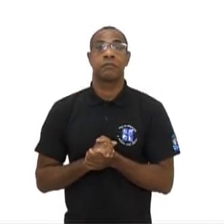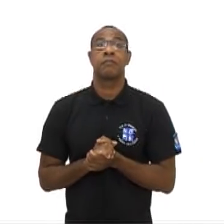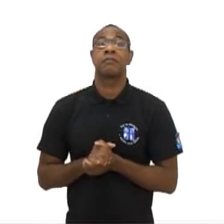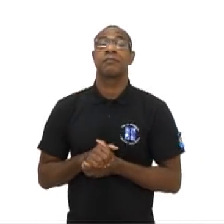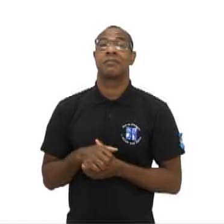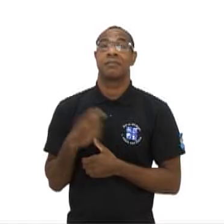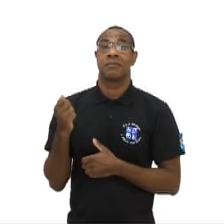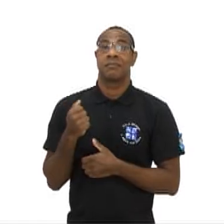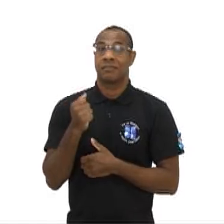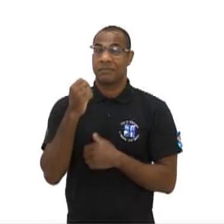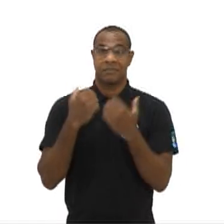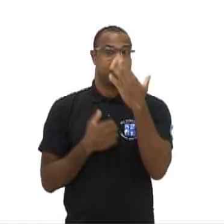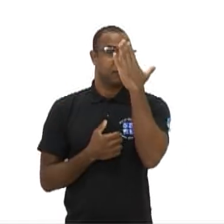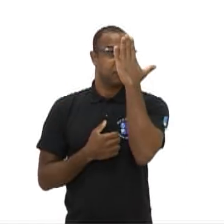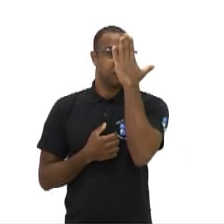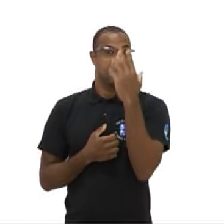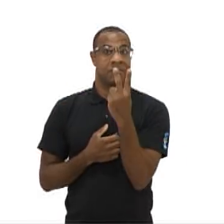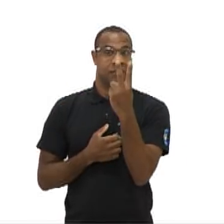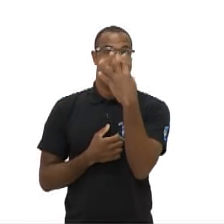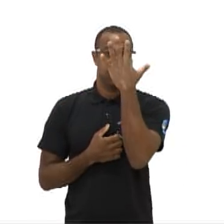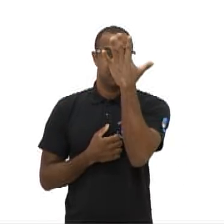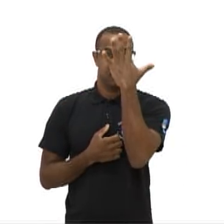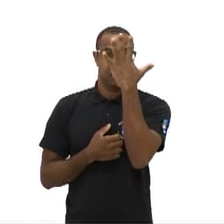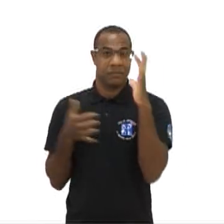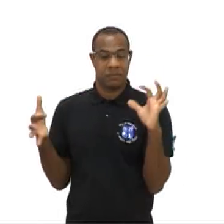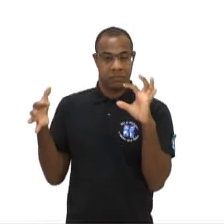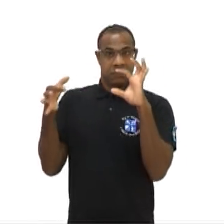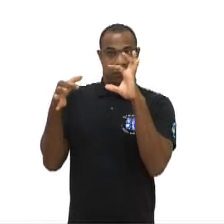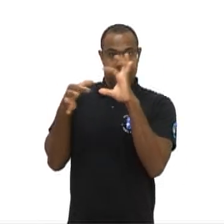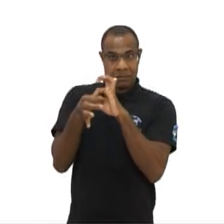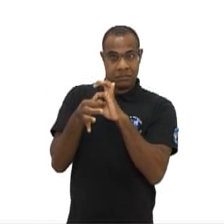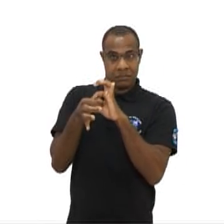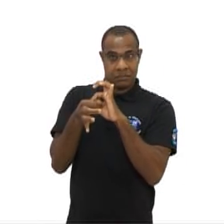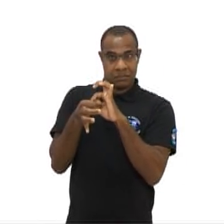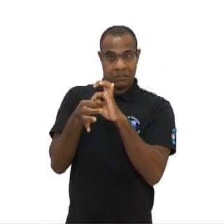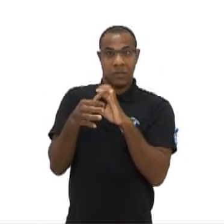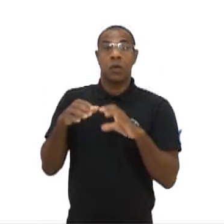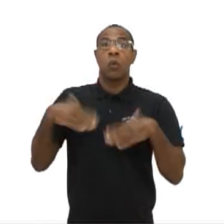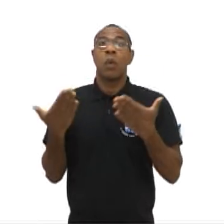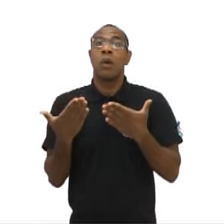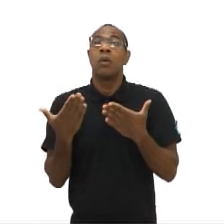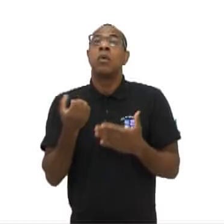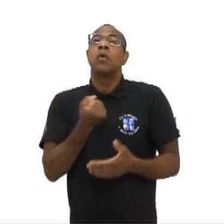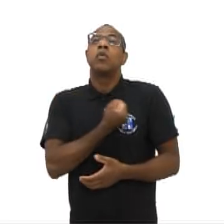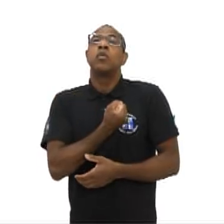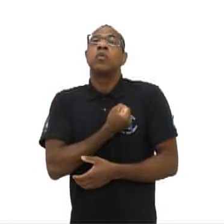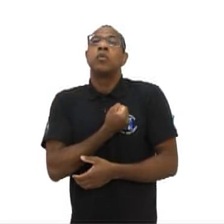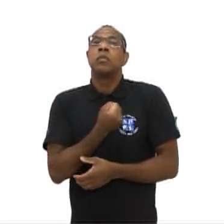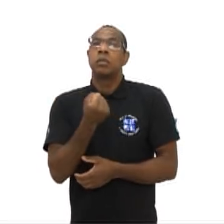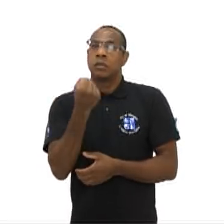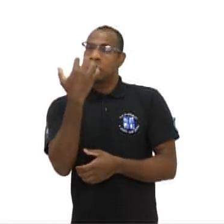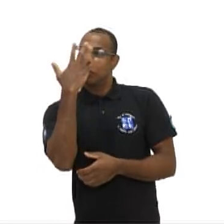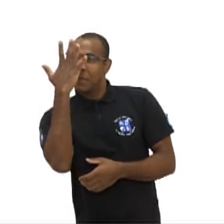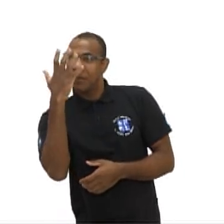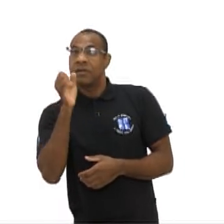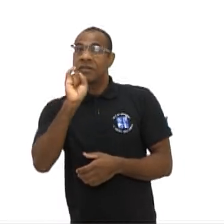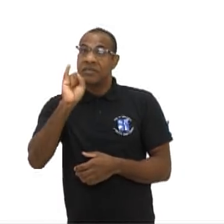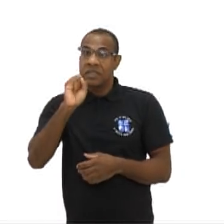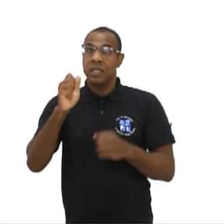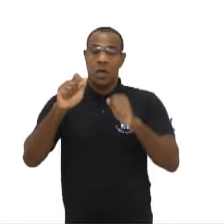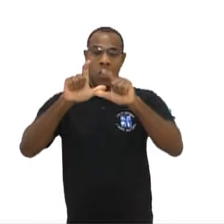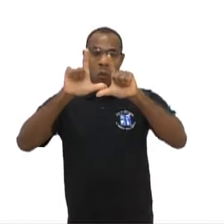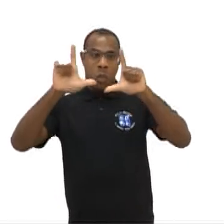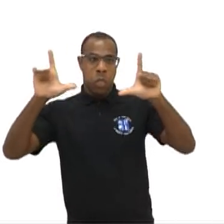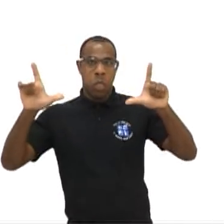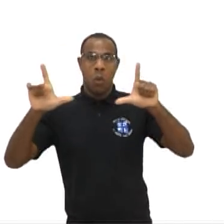Dois espelhos realizam uma associação entre si. Qual será o número de imagens formadas se o ângulo for